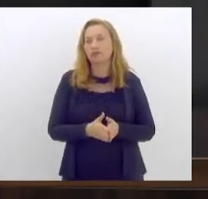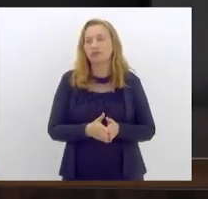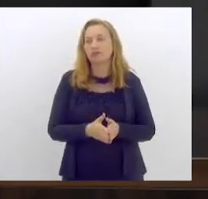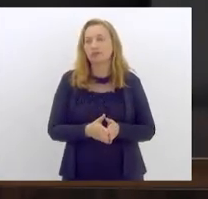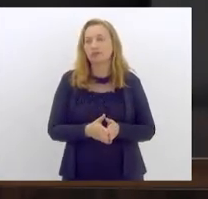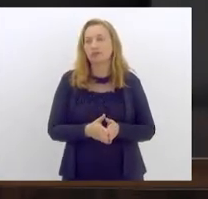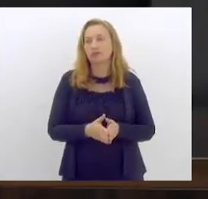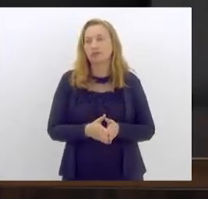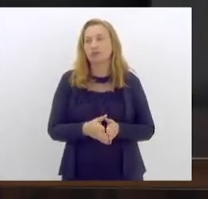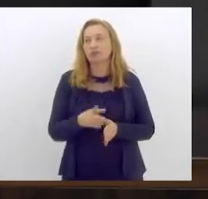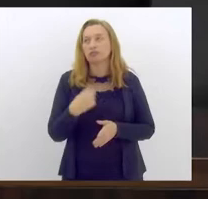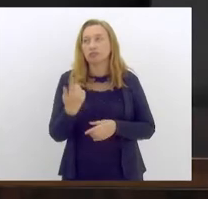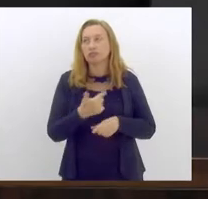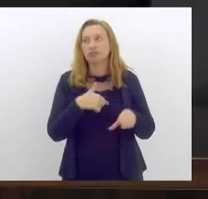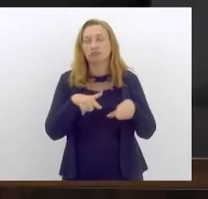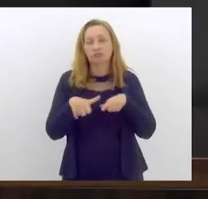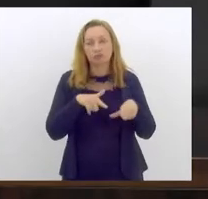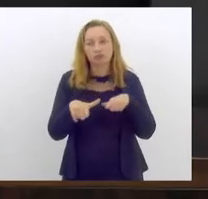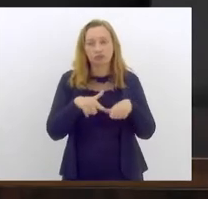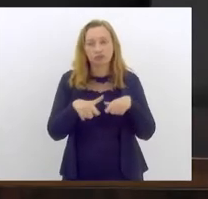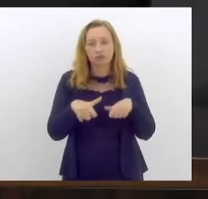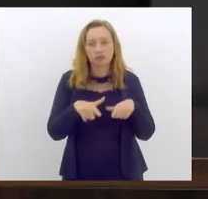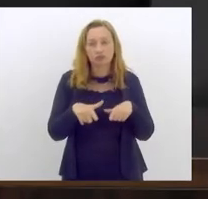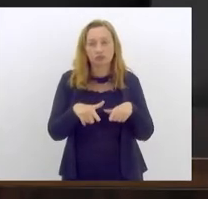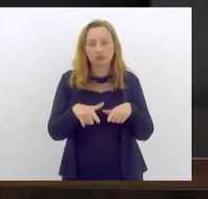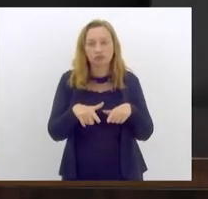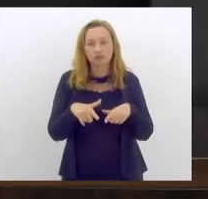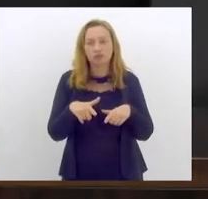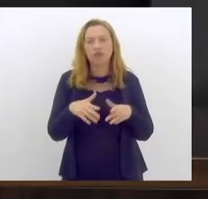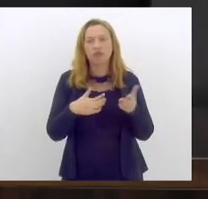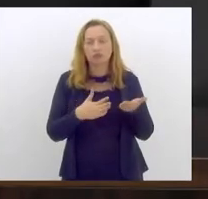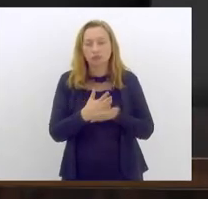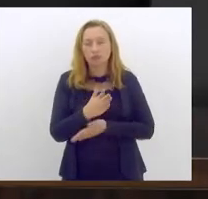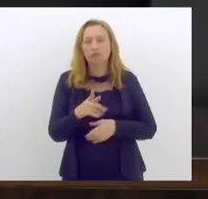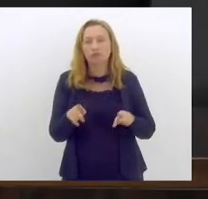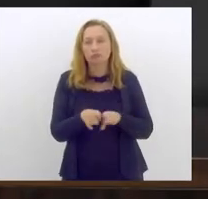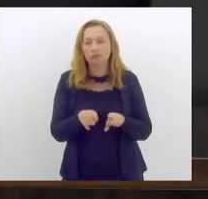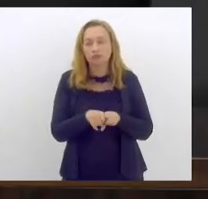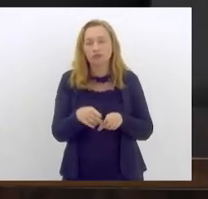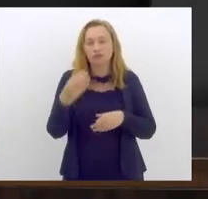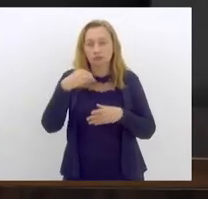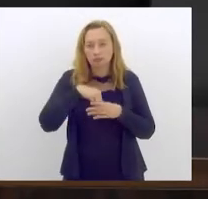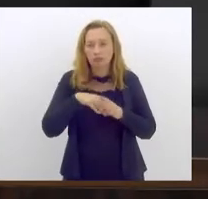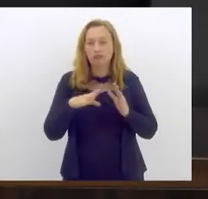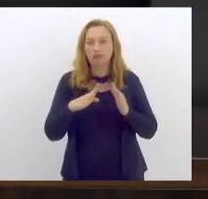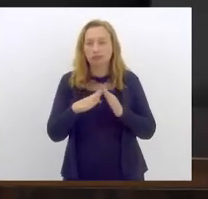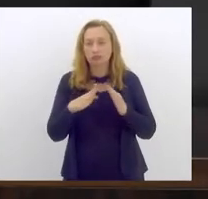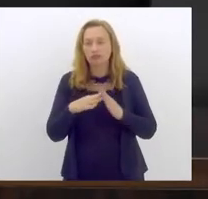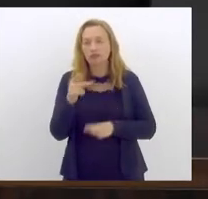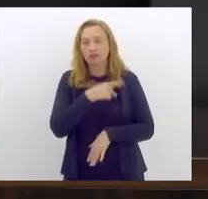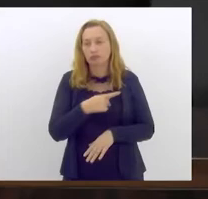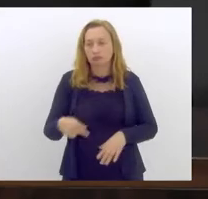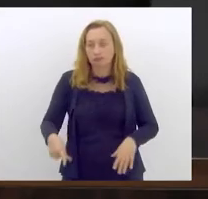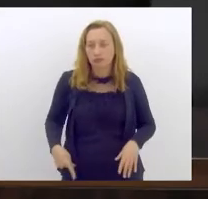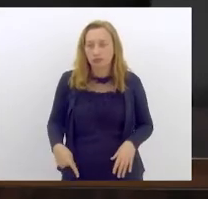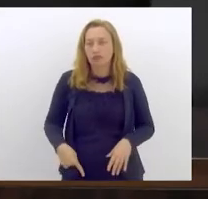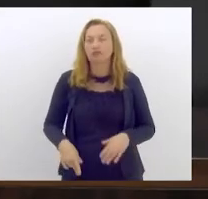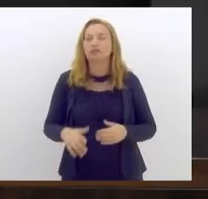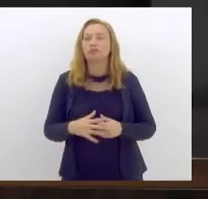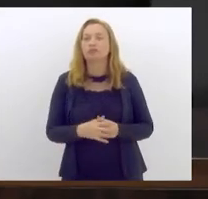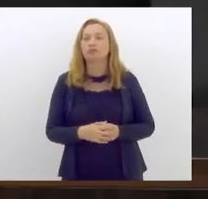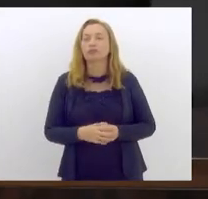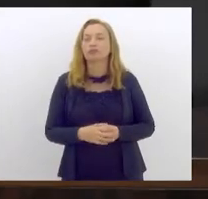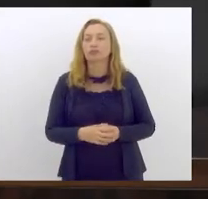o nosso mandato a gente aprovou também aqui dentro que o presidente na sobra